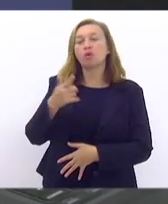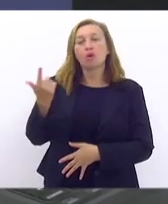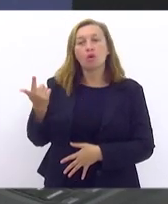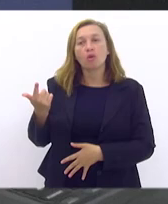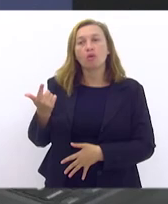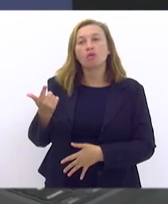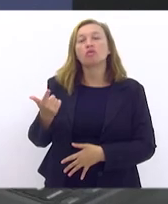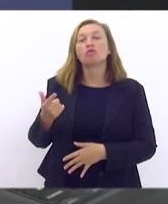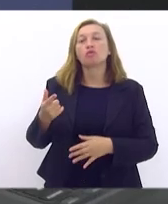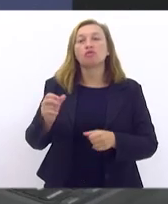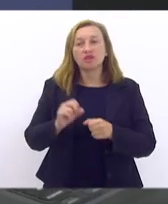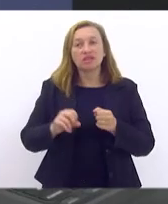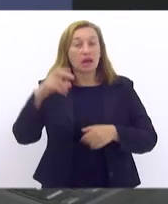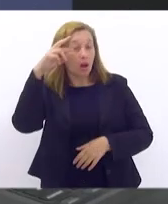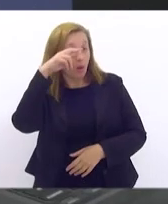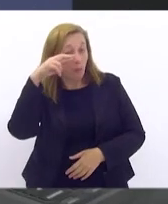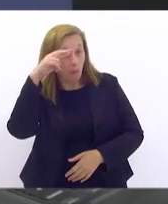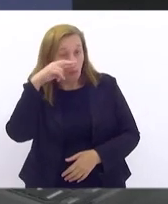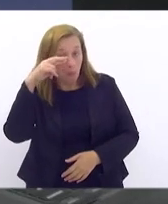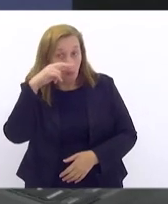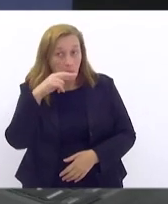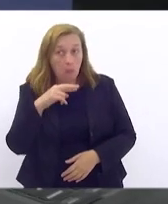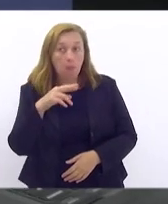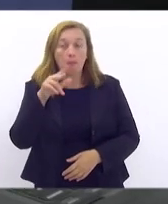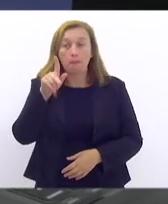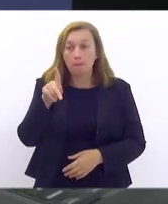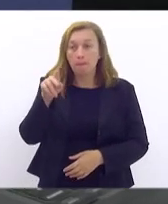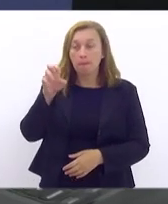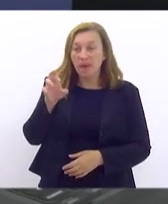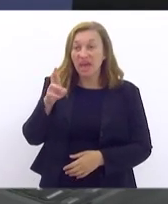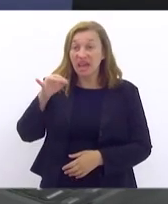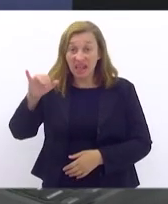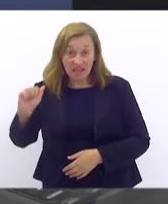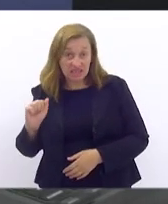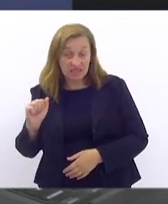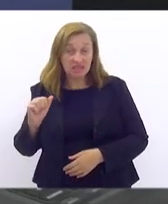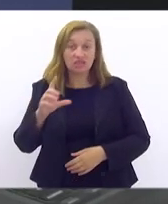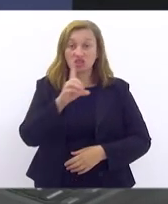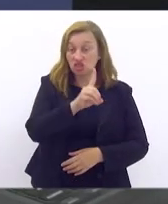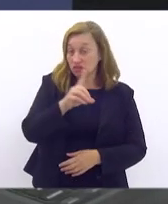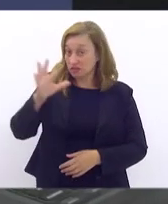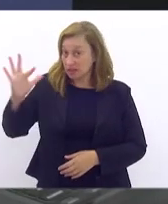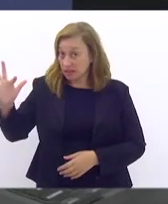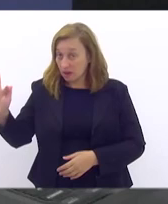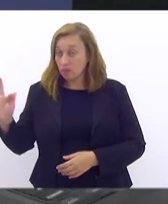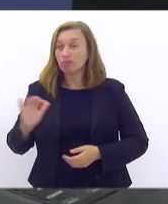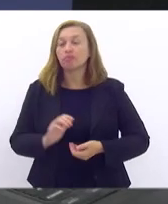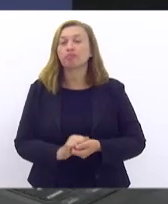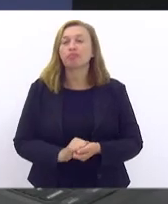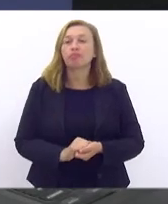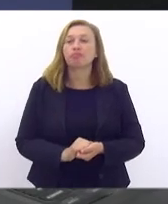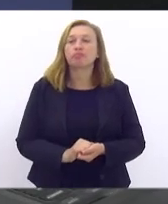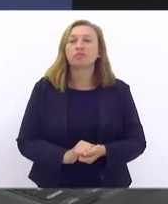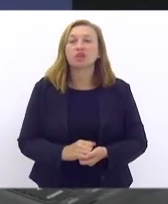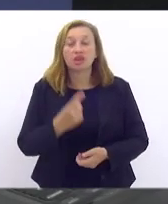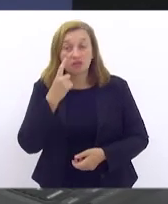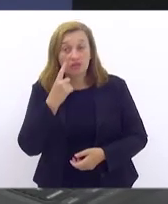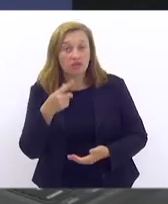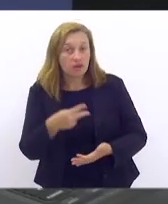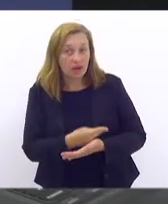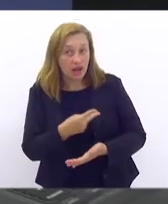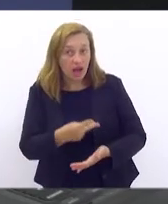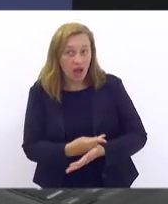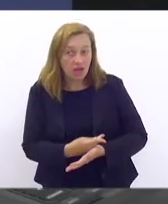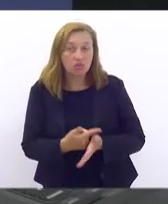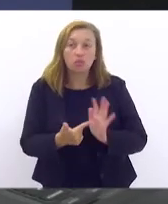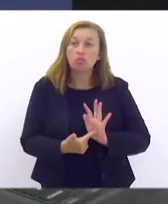foi feita a perícia pelos peritos do Distrito Federal, e eles deram negativo e